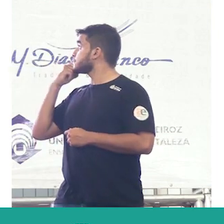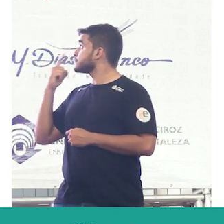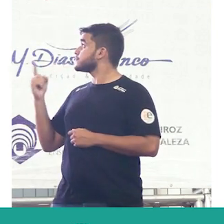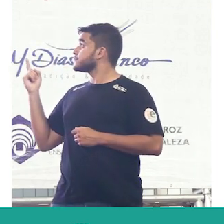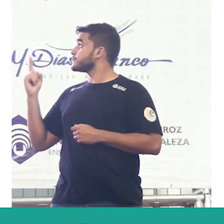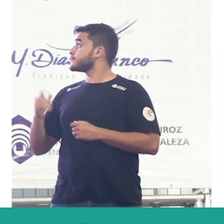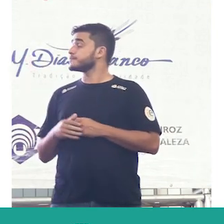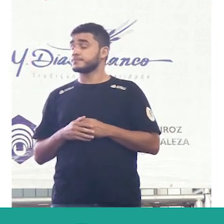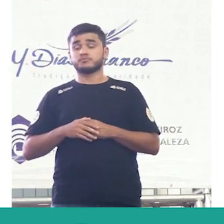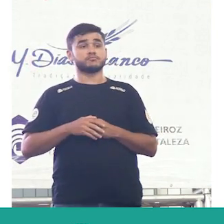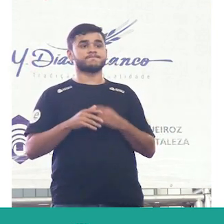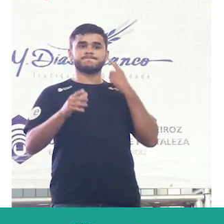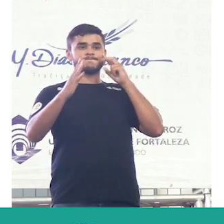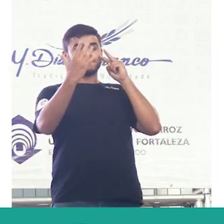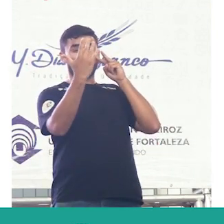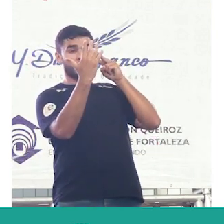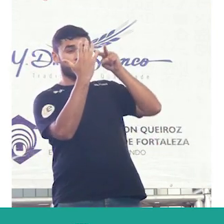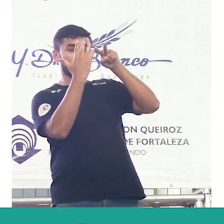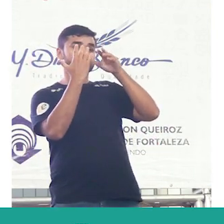não atravessa.